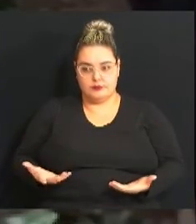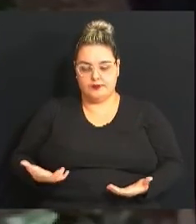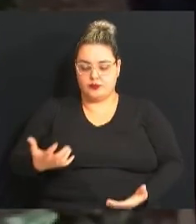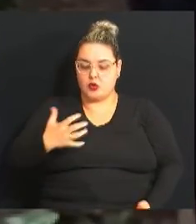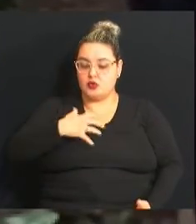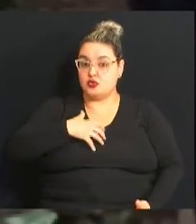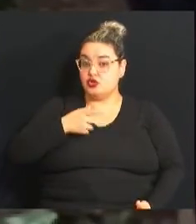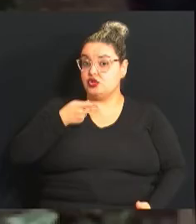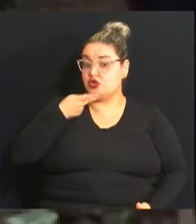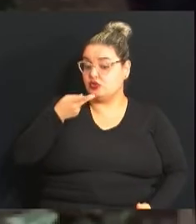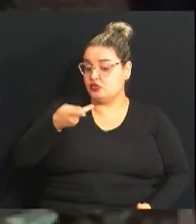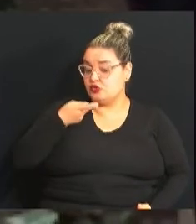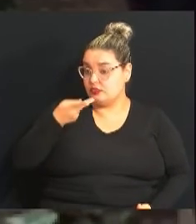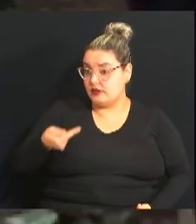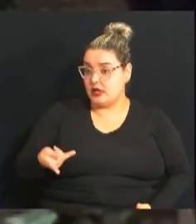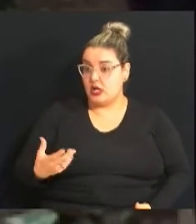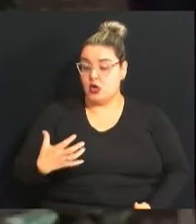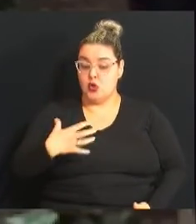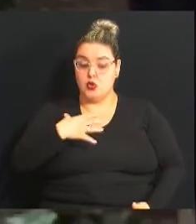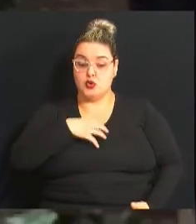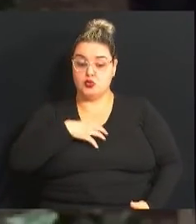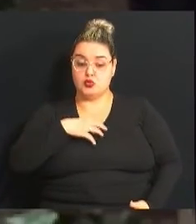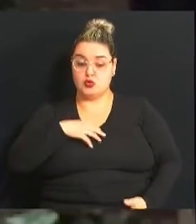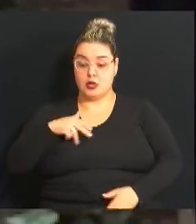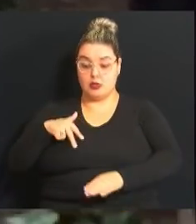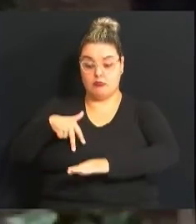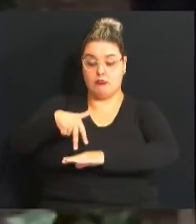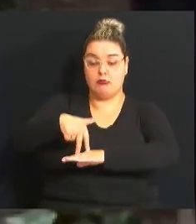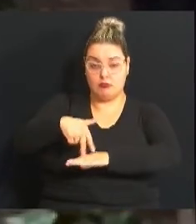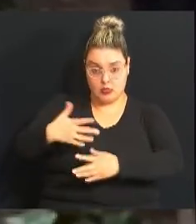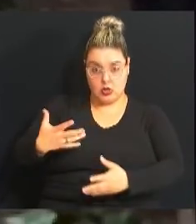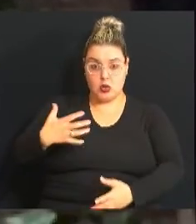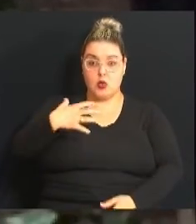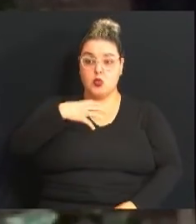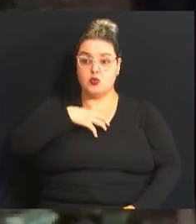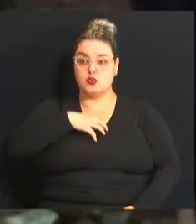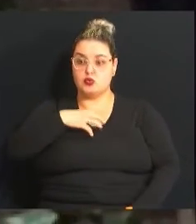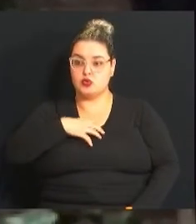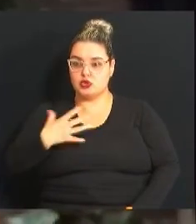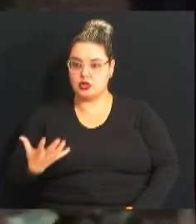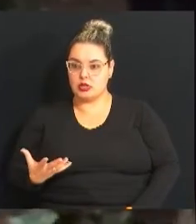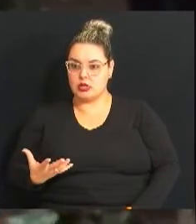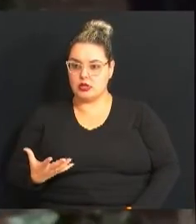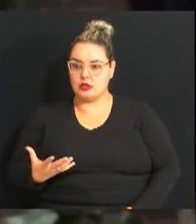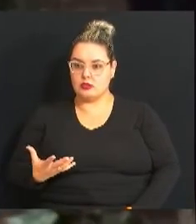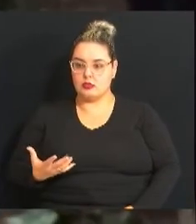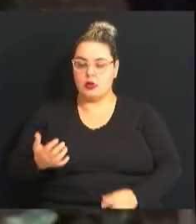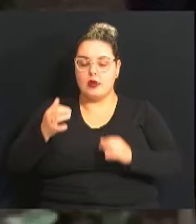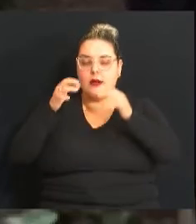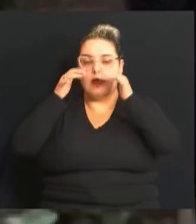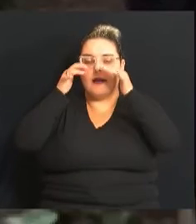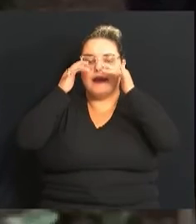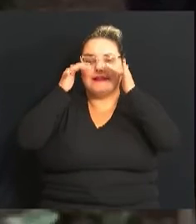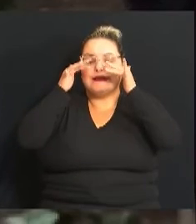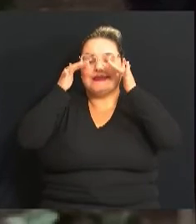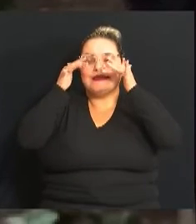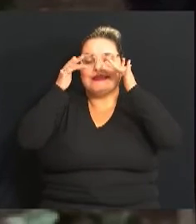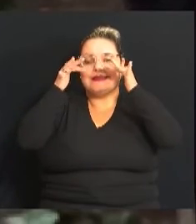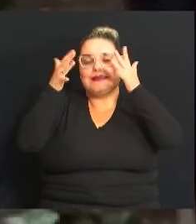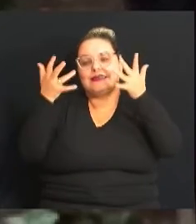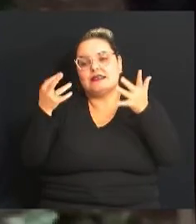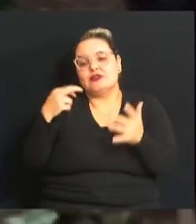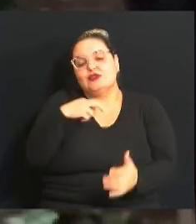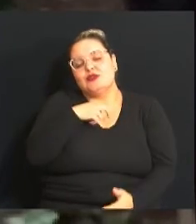é um conhecimento do jeito de se colocar, um conhecimento do brilho dos olhos, do tom da